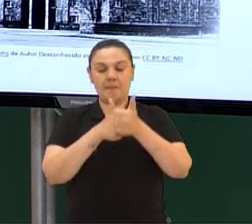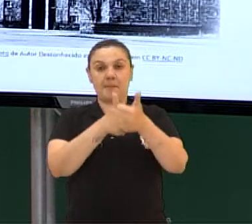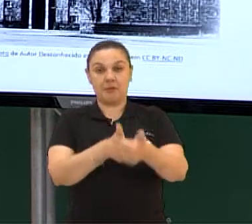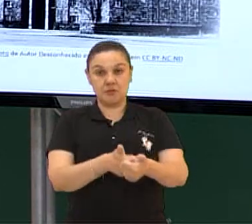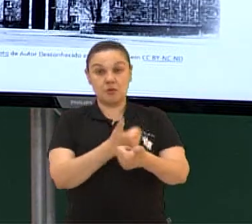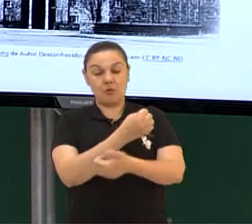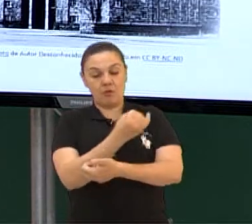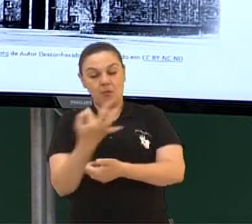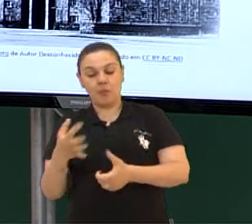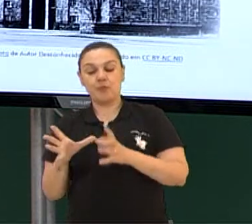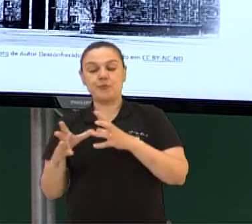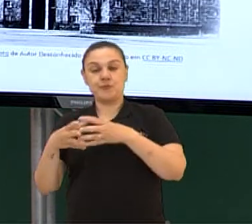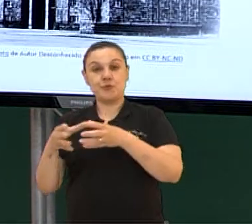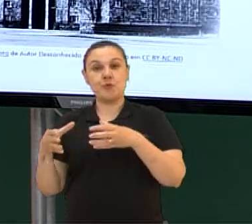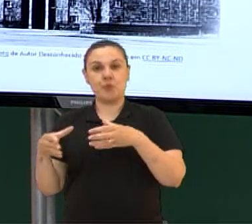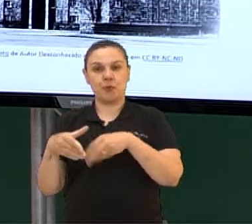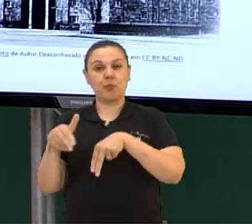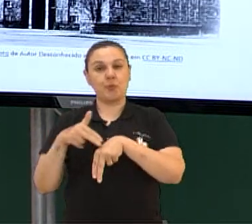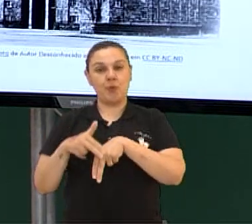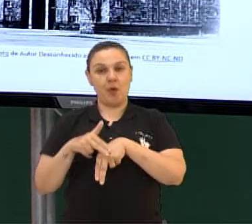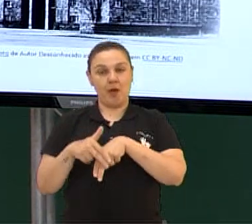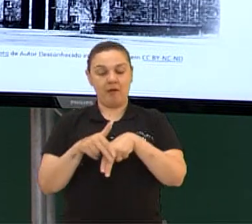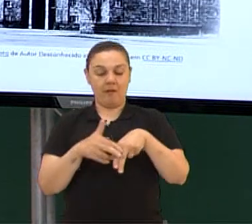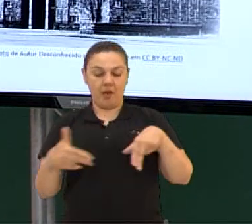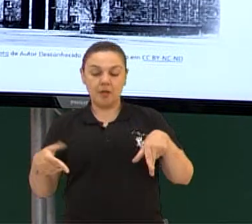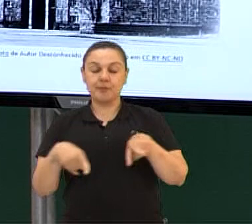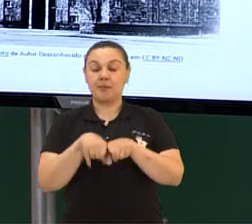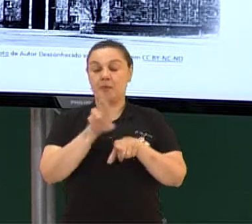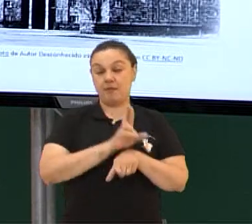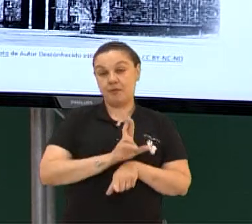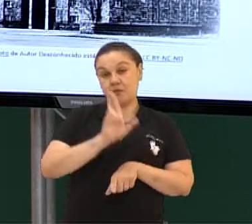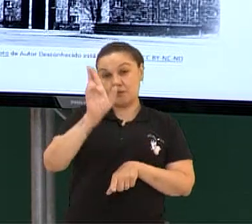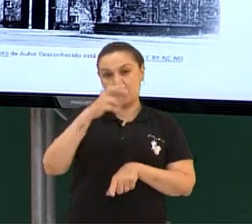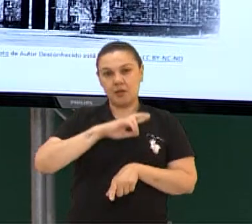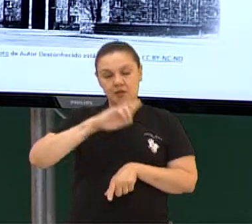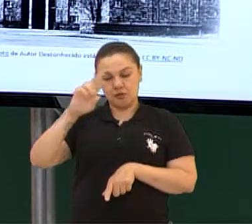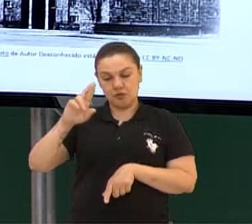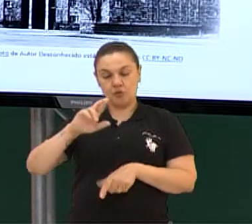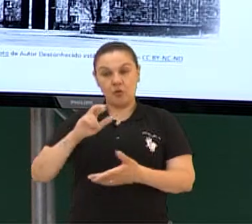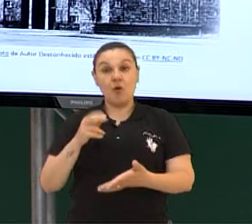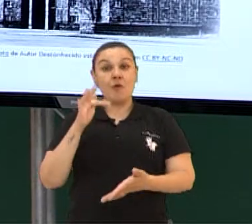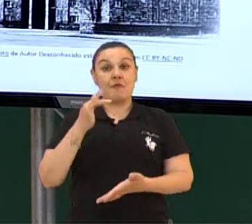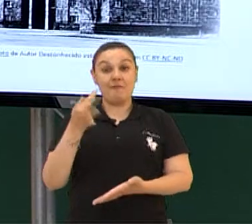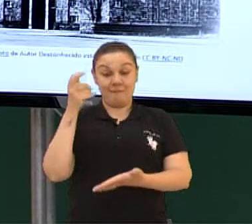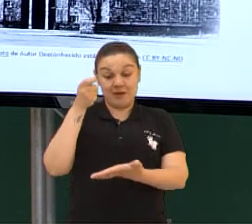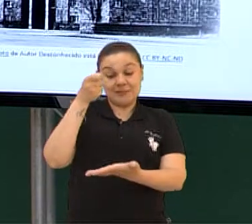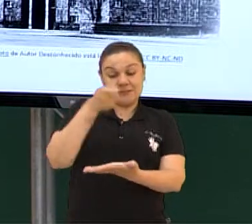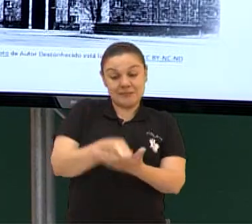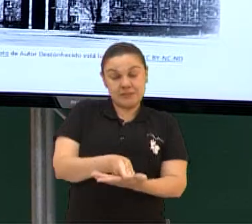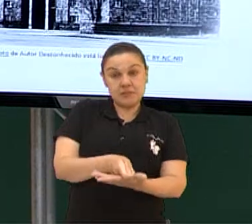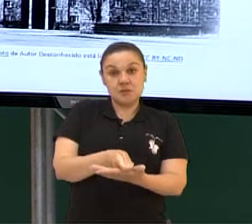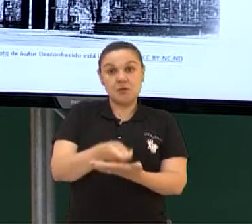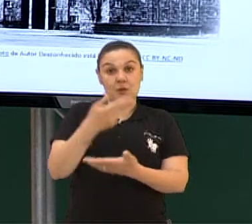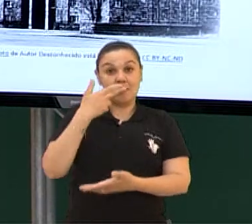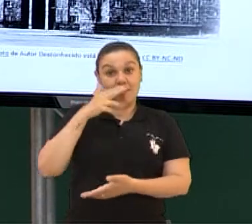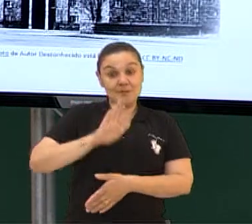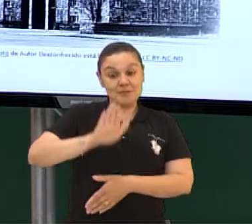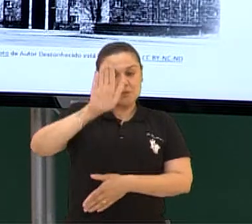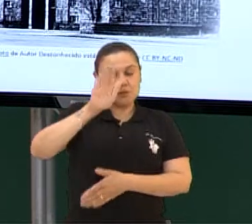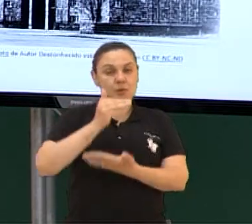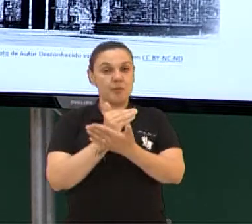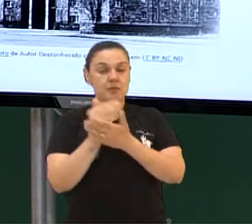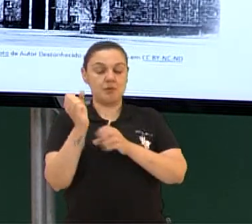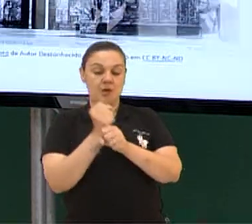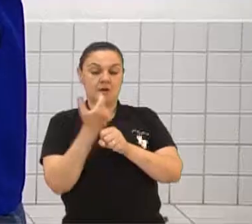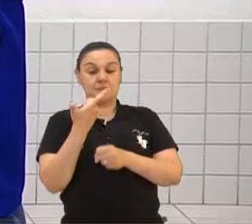perseguição a alguns grupos étnicos, a alguns grupos religiosos, pelo fascismo e o nazismo, quando eles chegarem ao poder nos